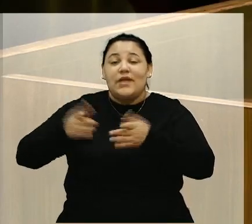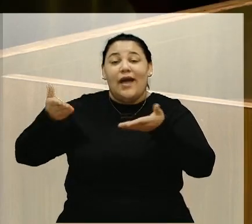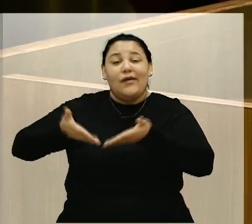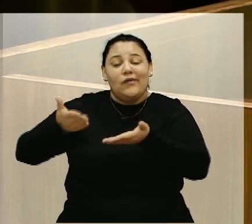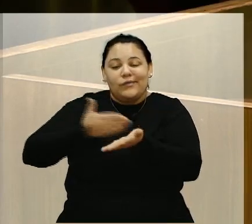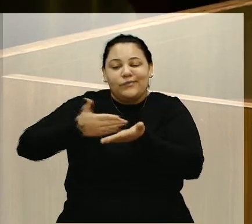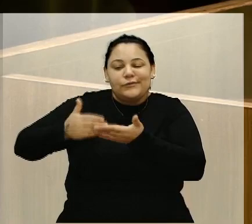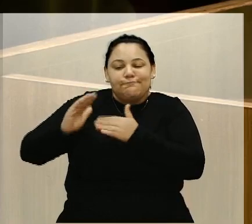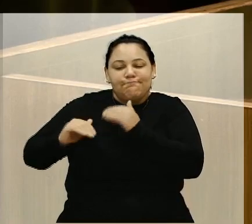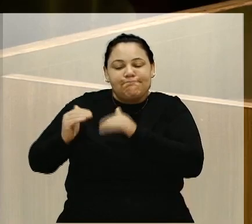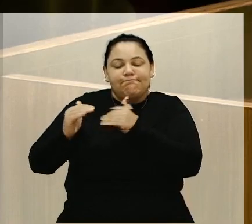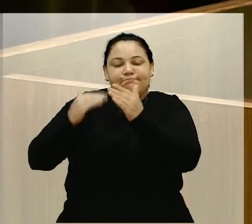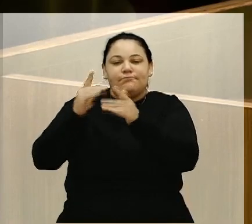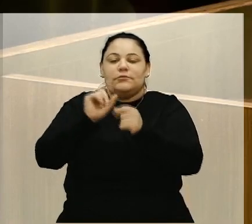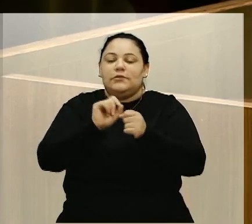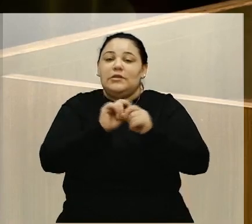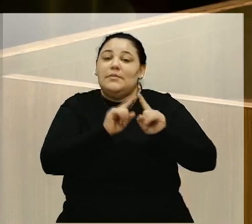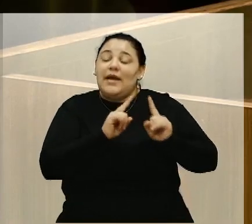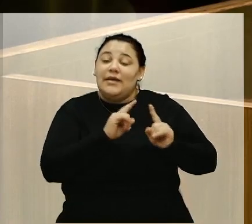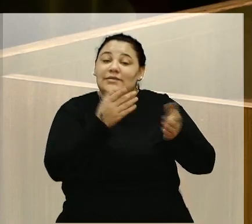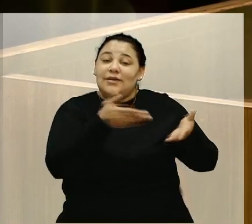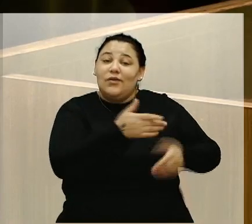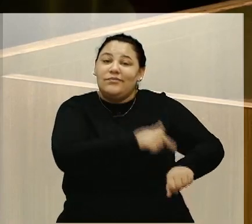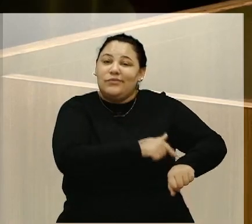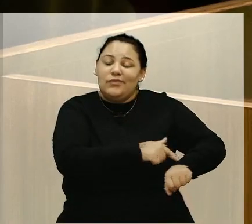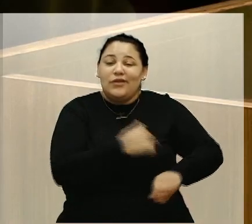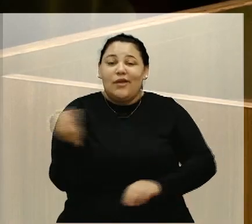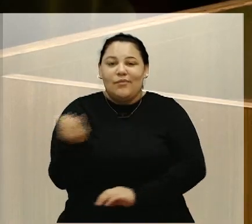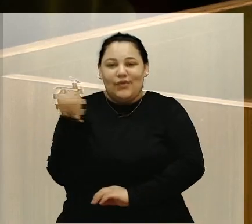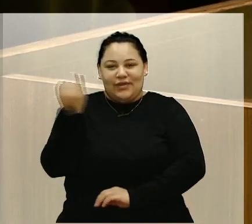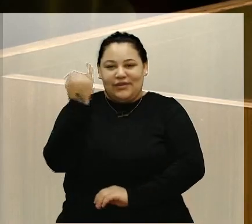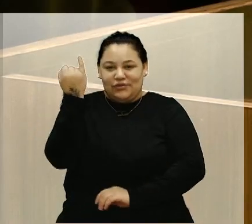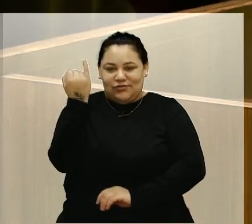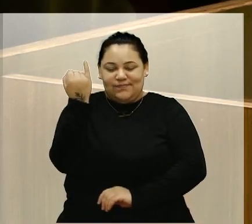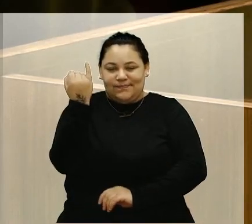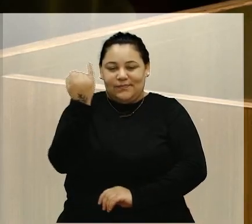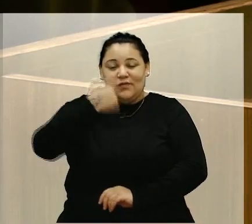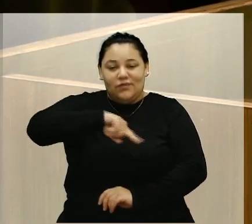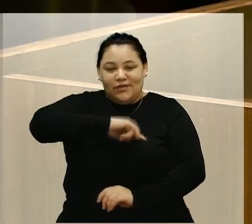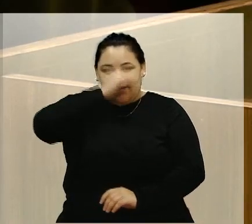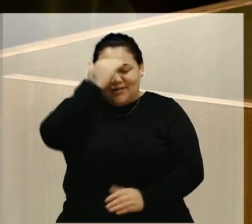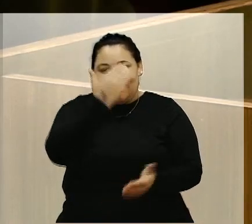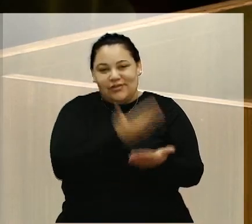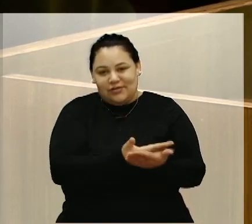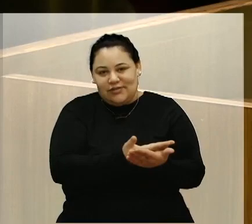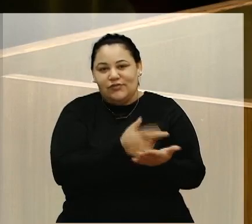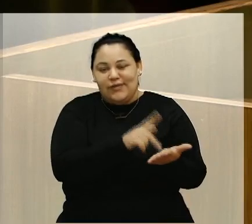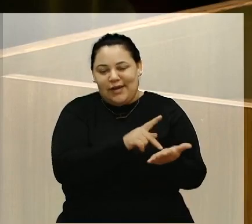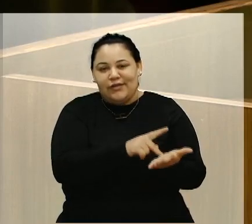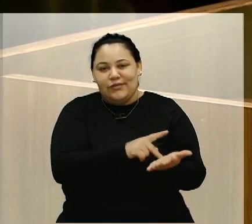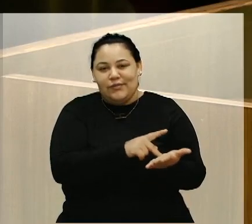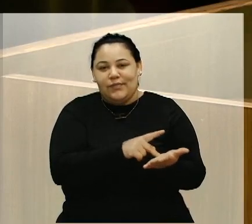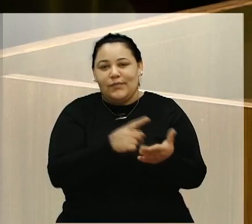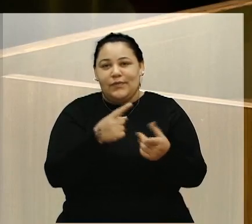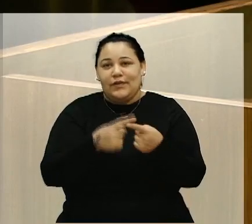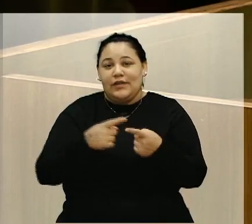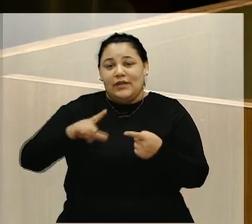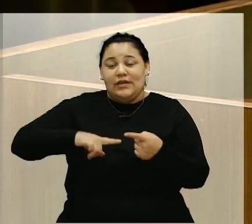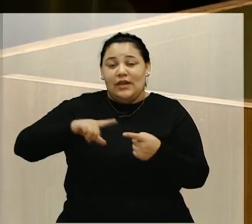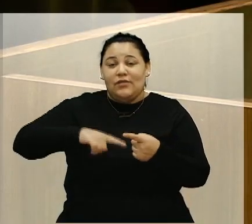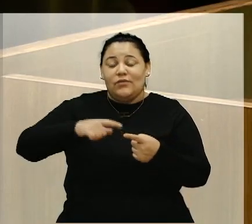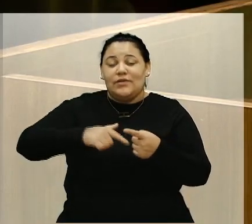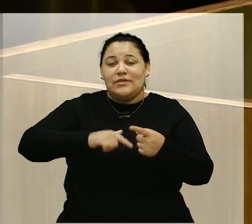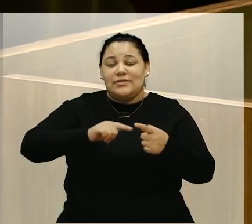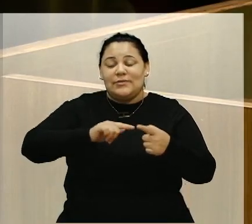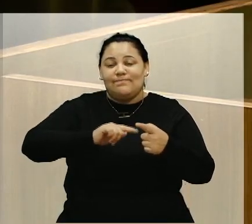mas é importante que, nesse momento, a gente acredite, né, que com essas ações,